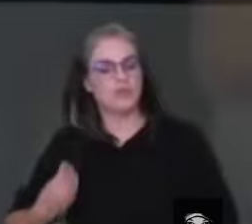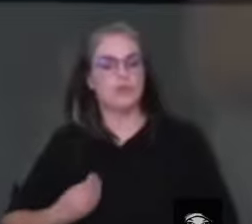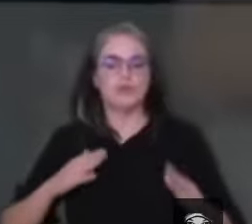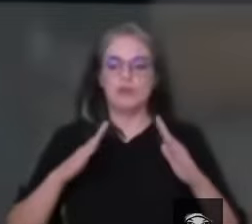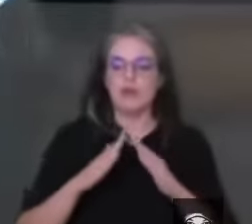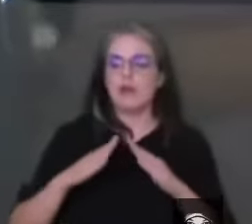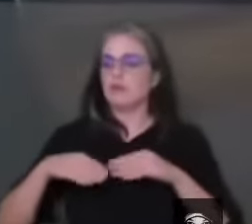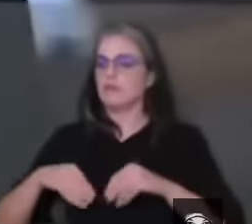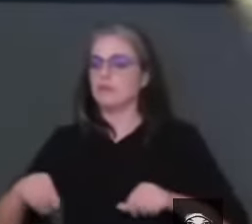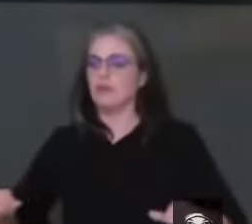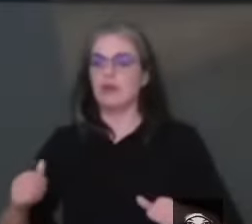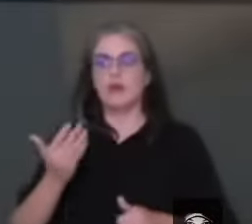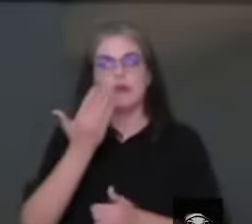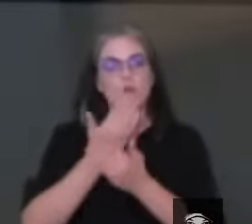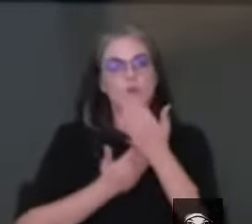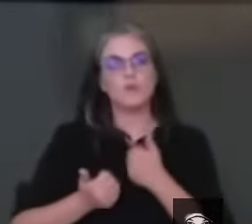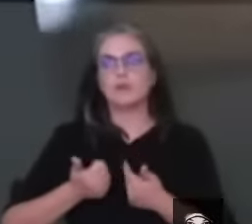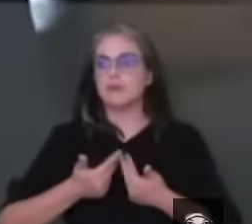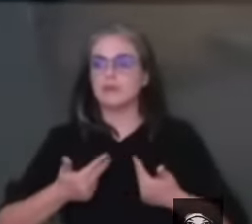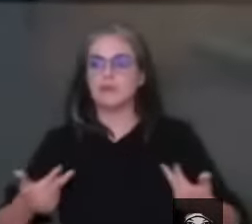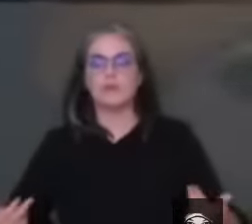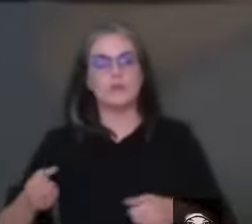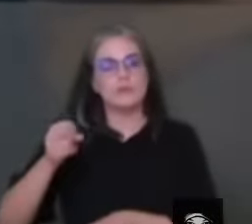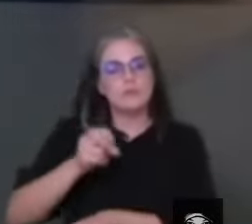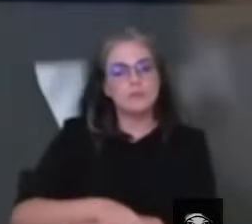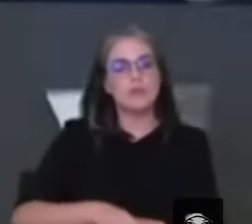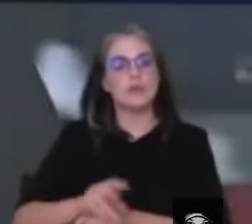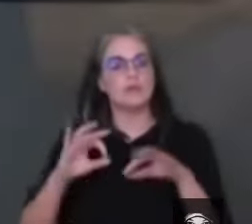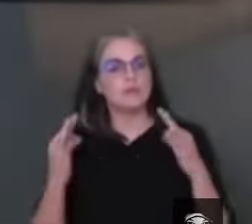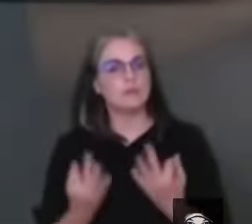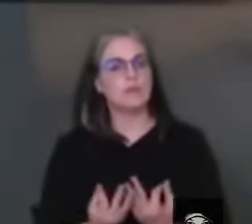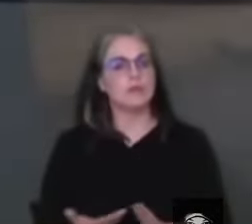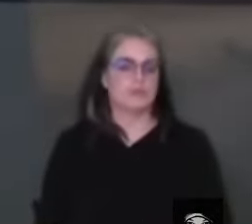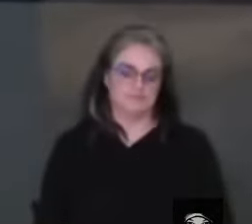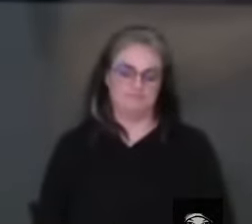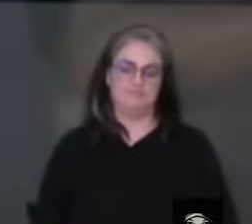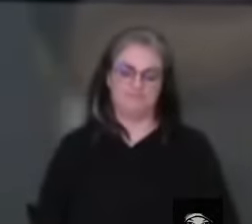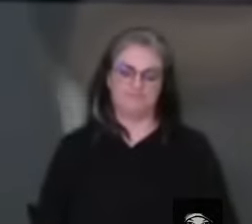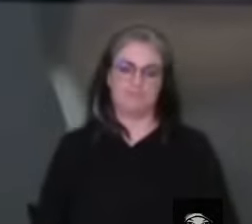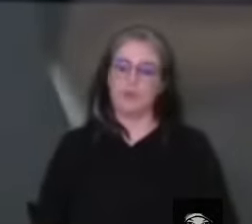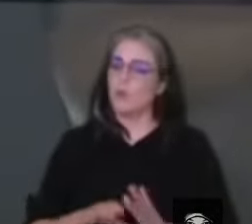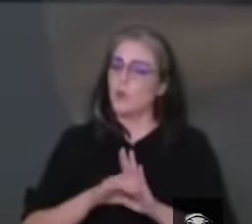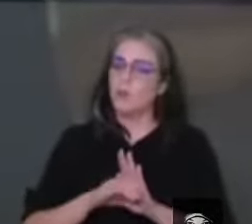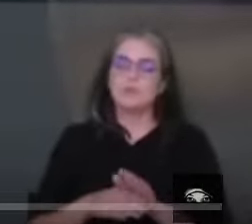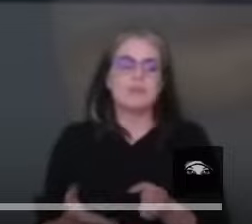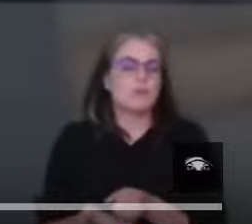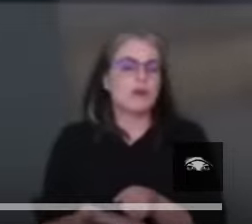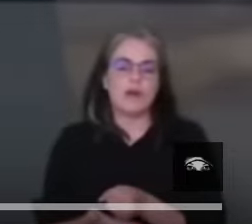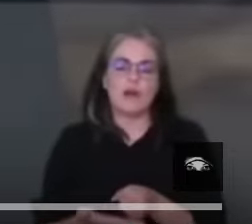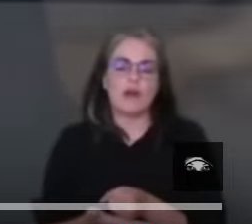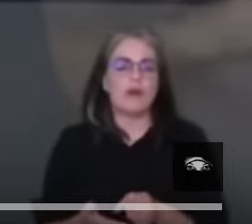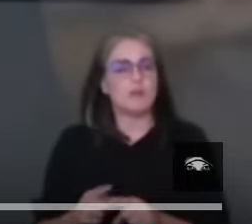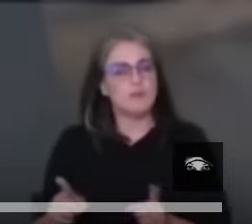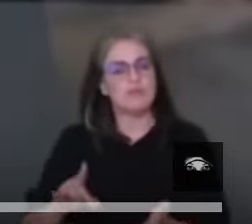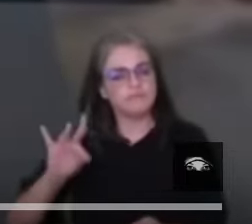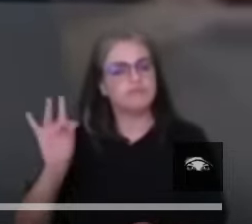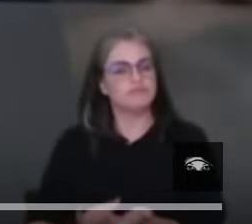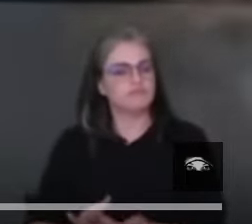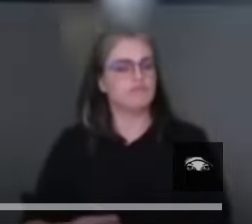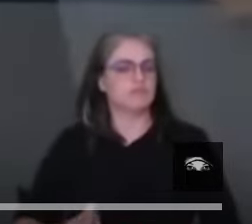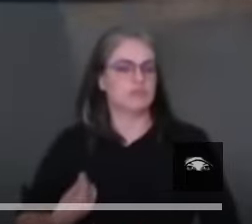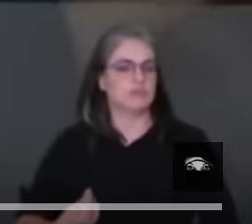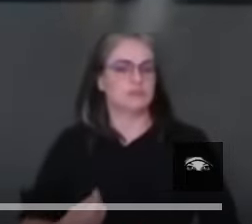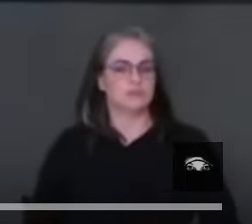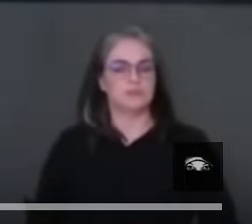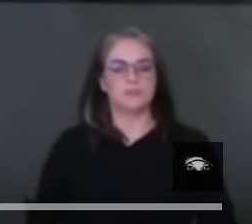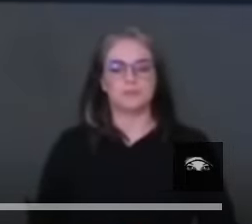habitação, de ter comida na mesa, de ter um emprego, de ter família. Então, são os conceitos mais elementares, mais reais possíveis. E, é claro,